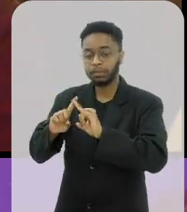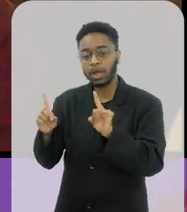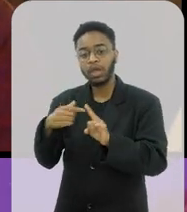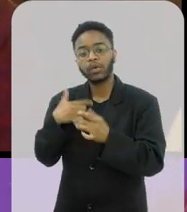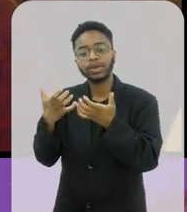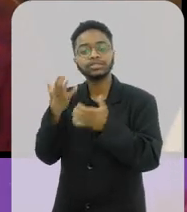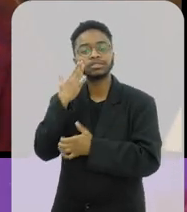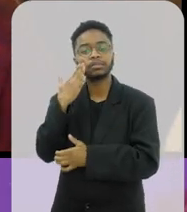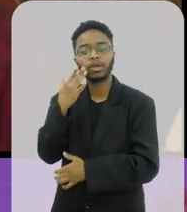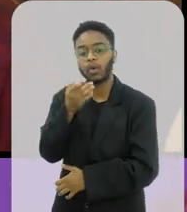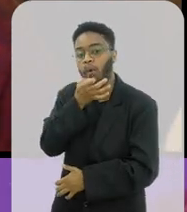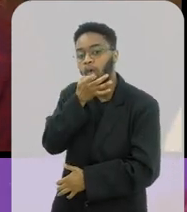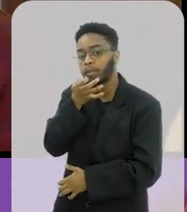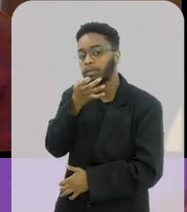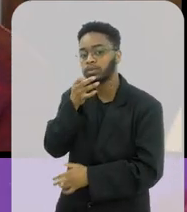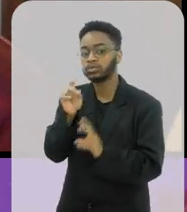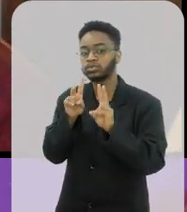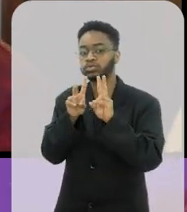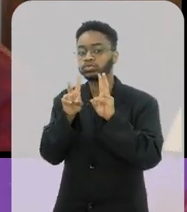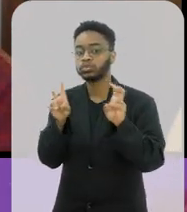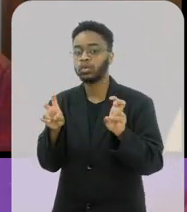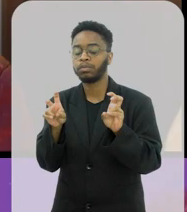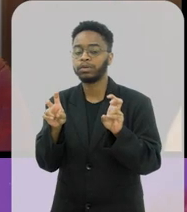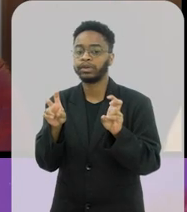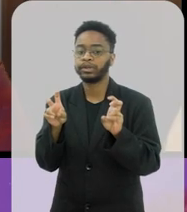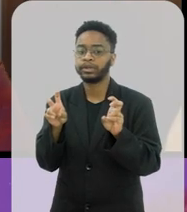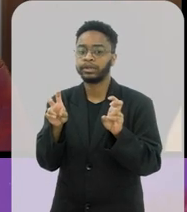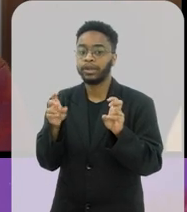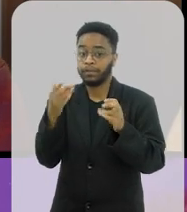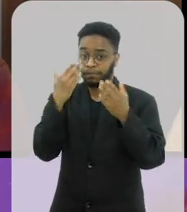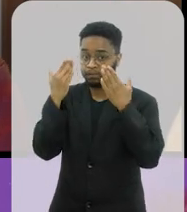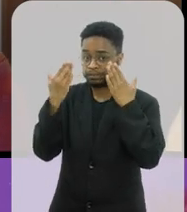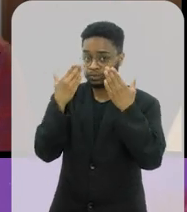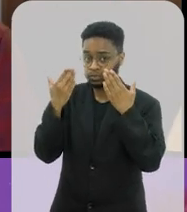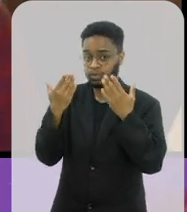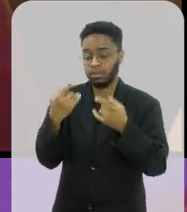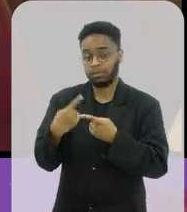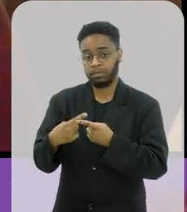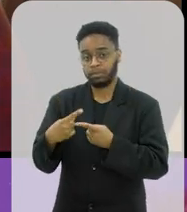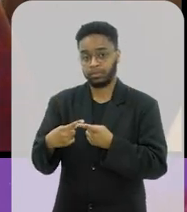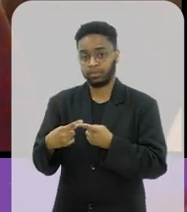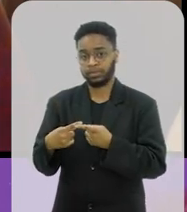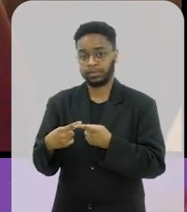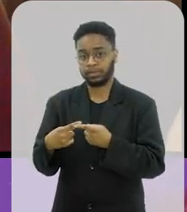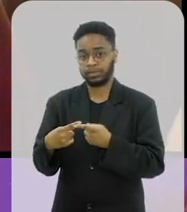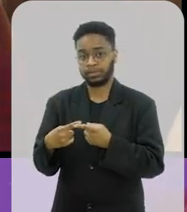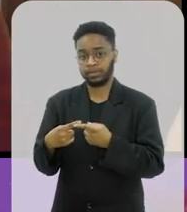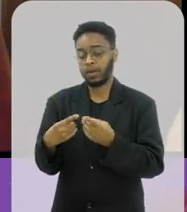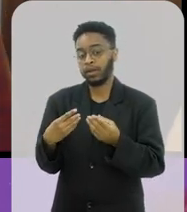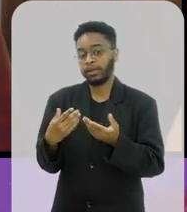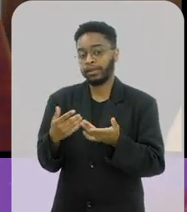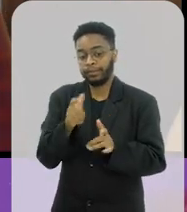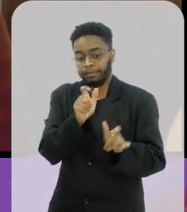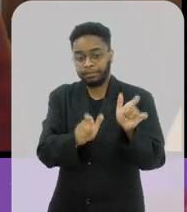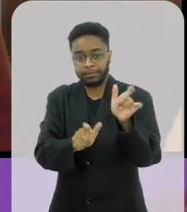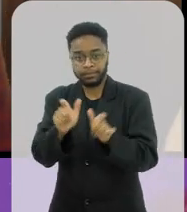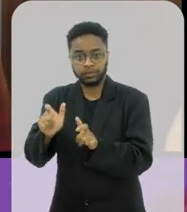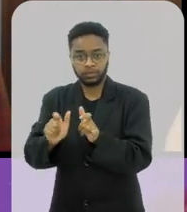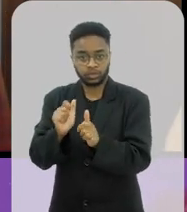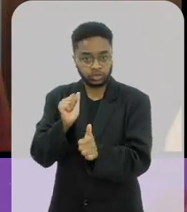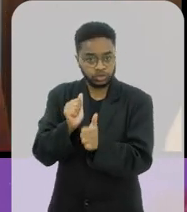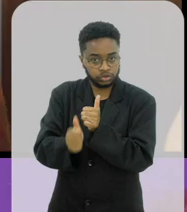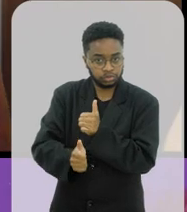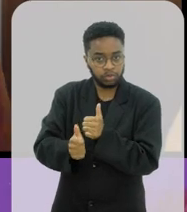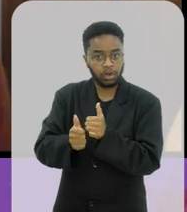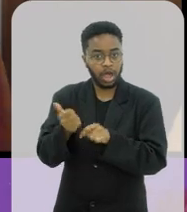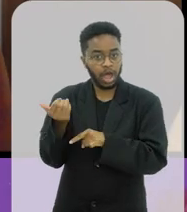eu quero ouvir de você sobre o aspecto psicológico, porque aqueles jogadores do Inter e do